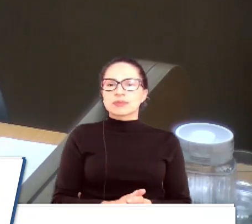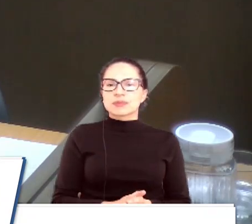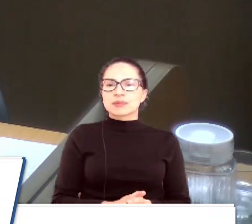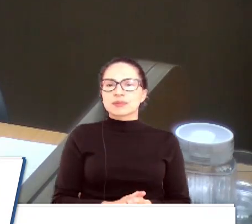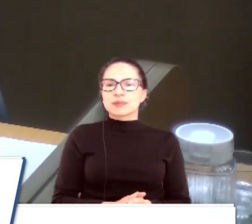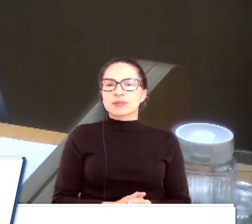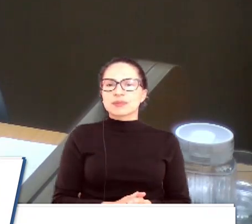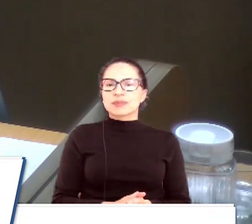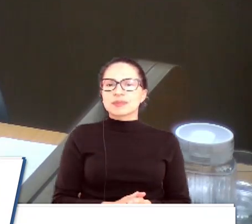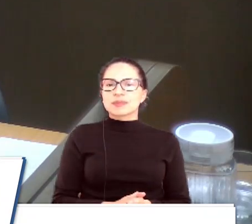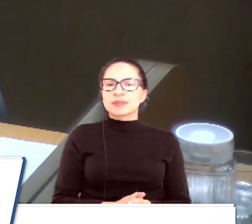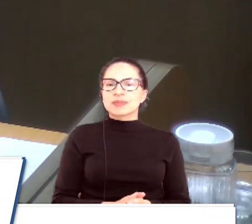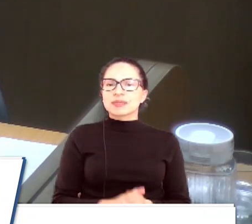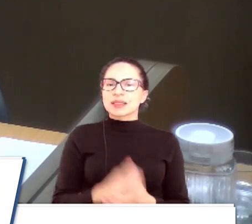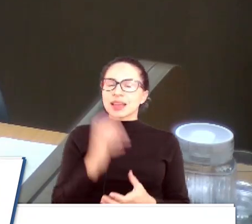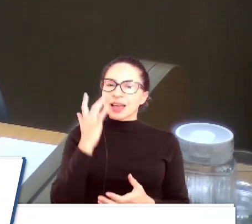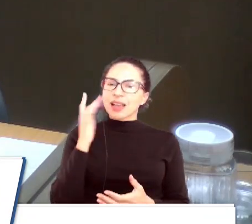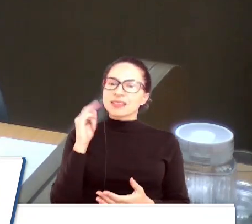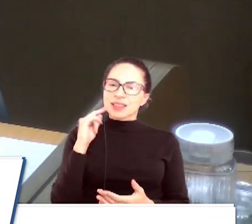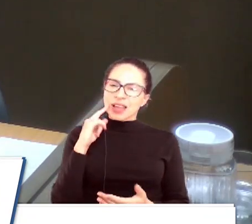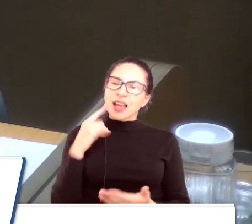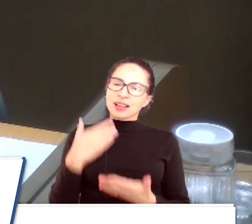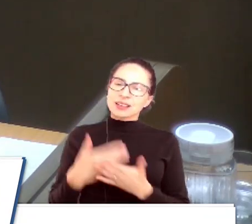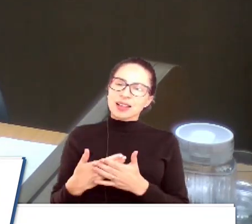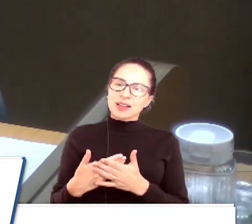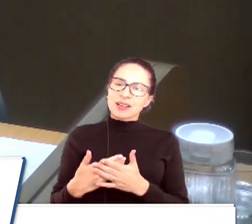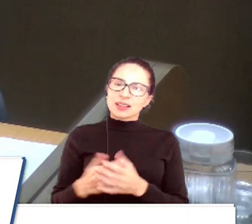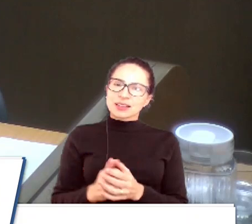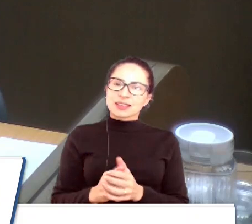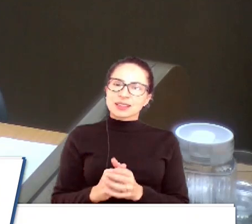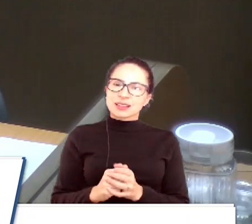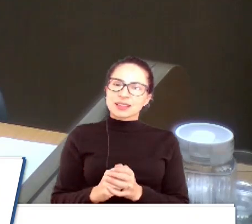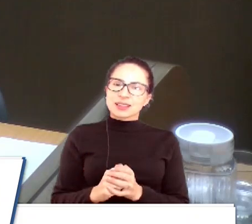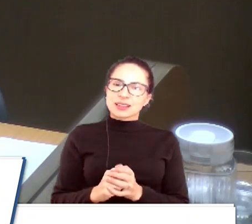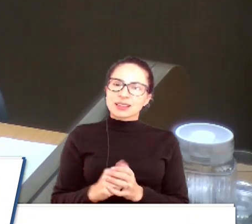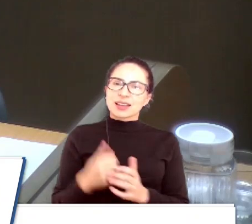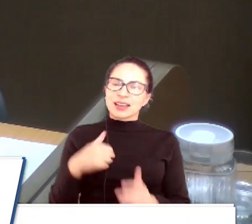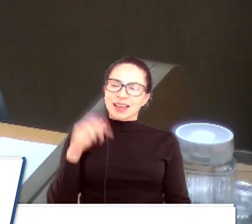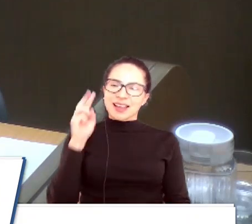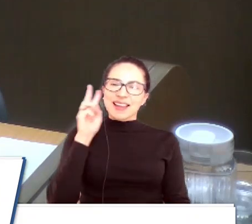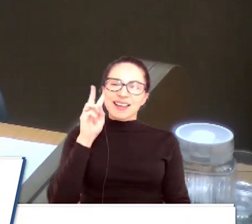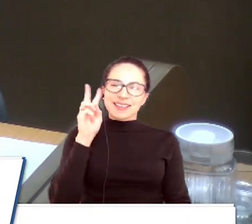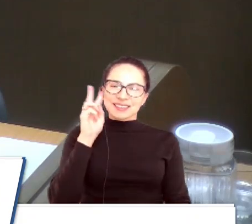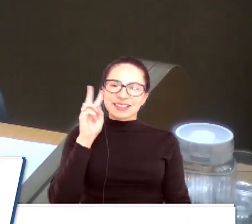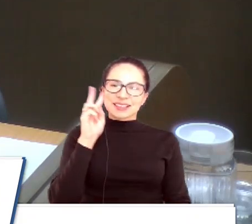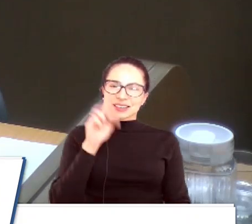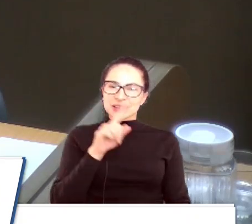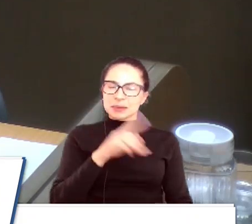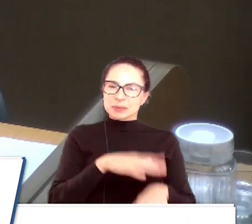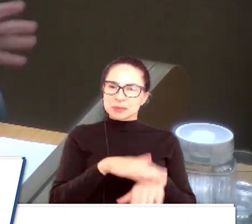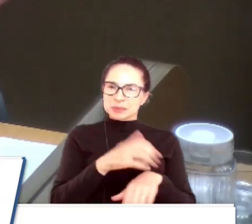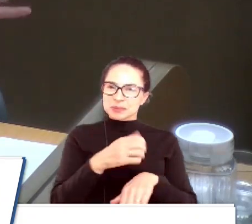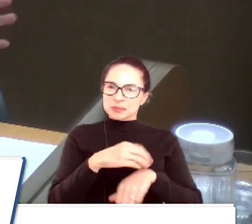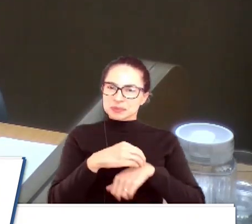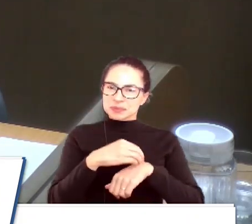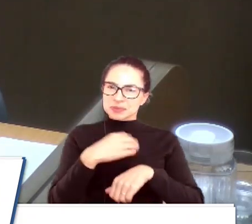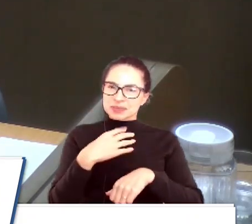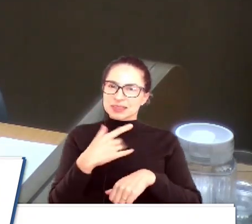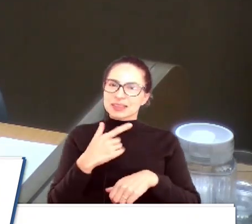E a senhora acredita que até hoje eu me lembro disso e me ajuda a